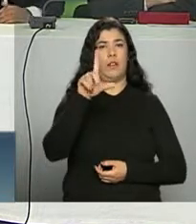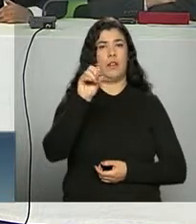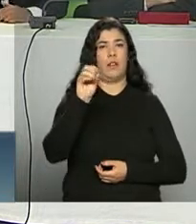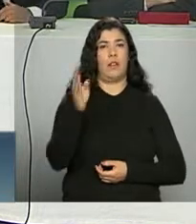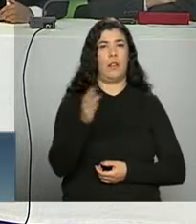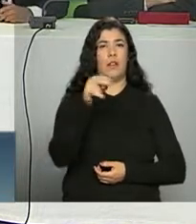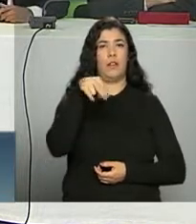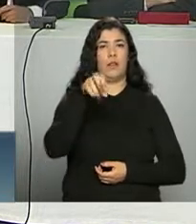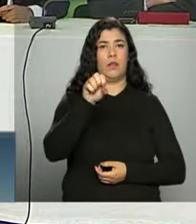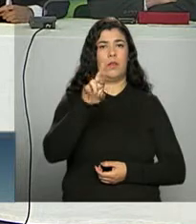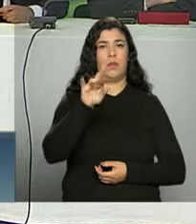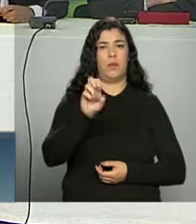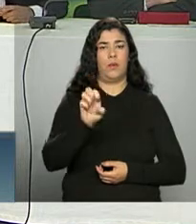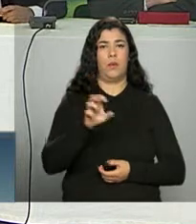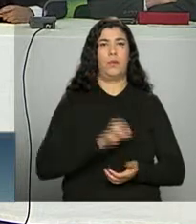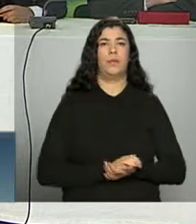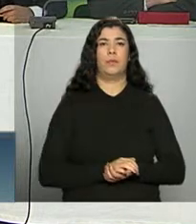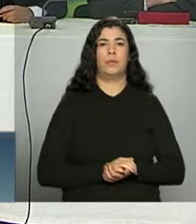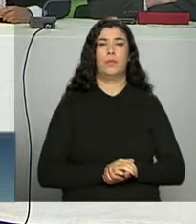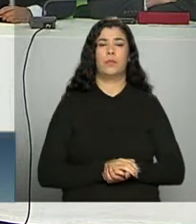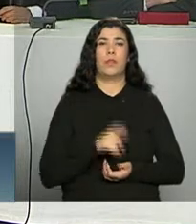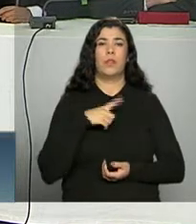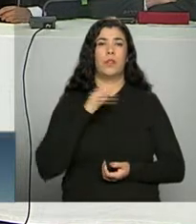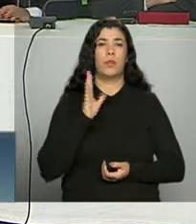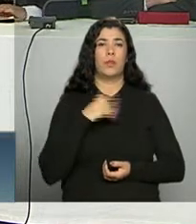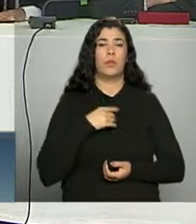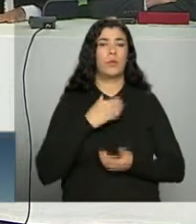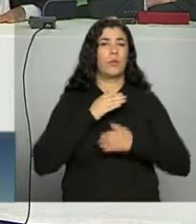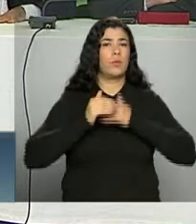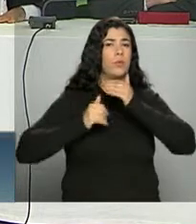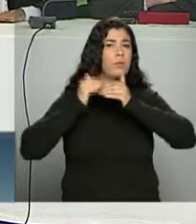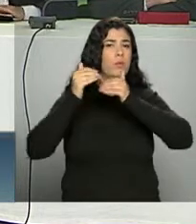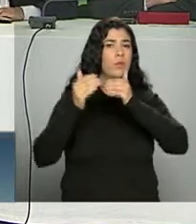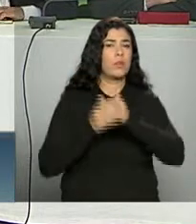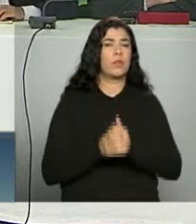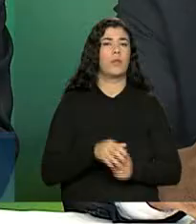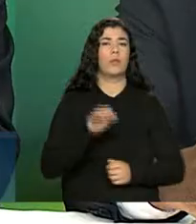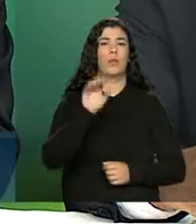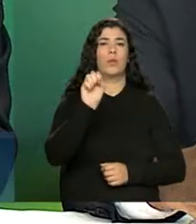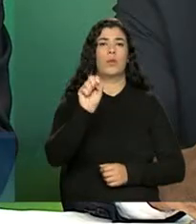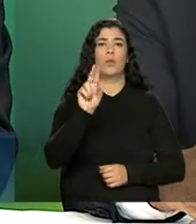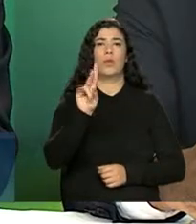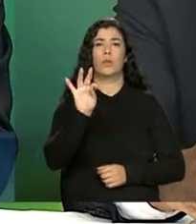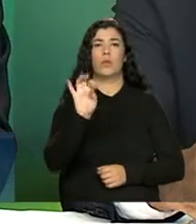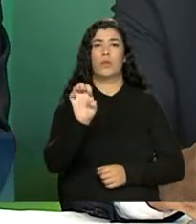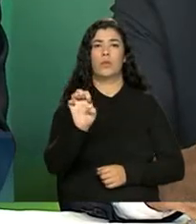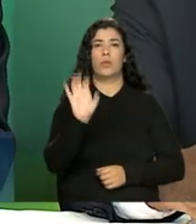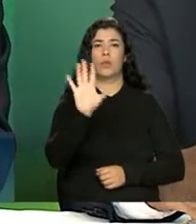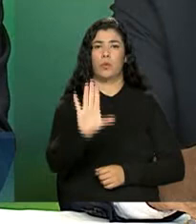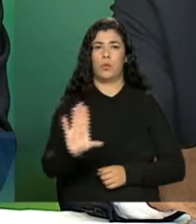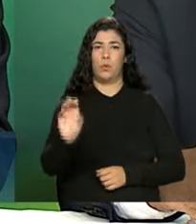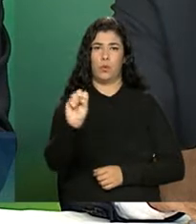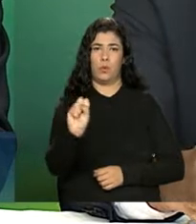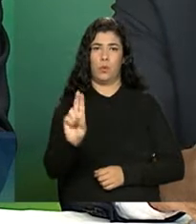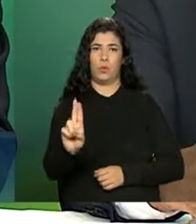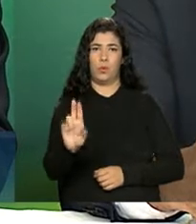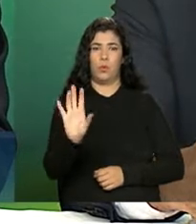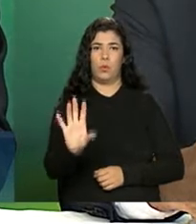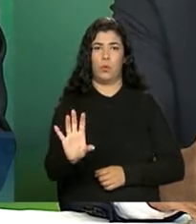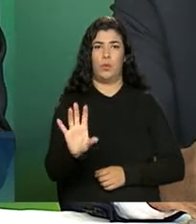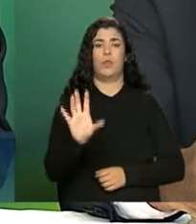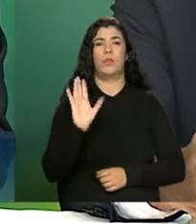quadro de chuvas nas começando com Sudeste o e nós já estamos